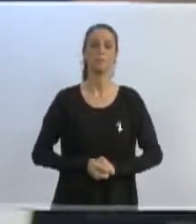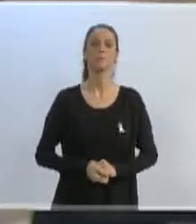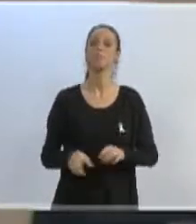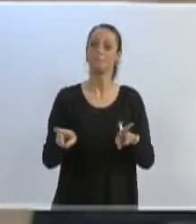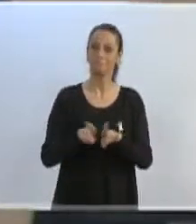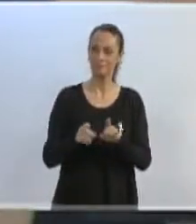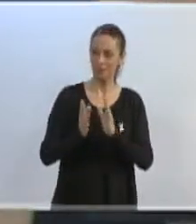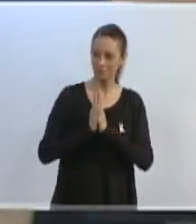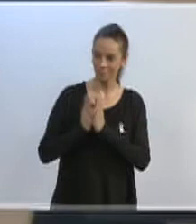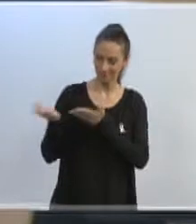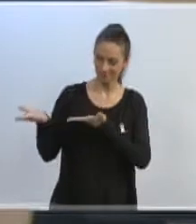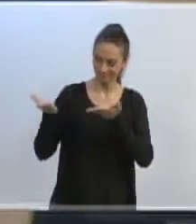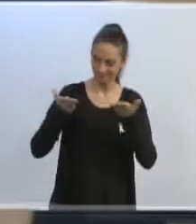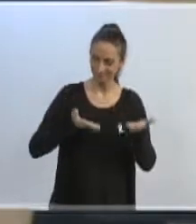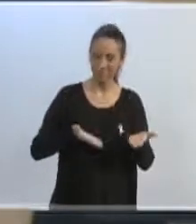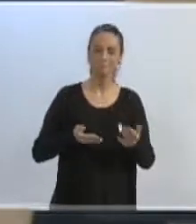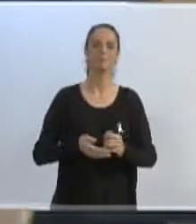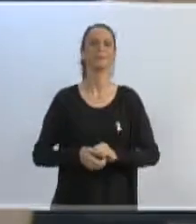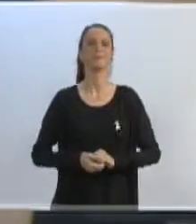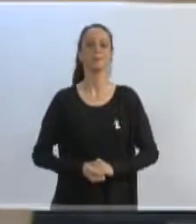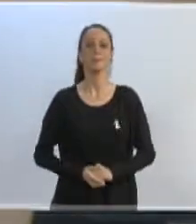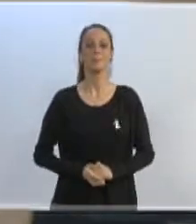por favor.